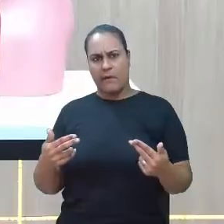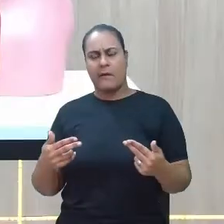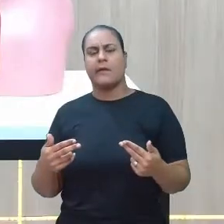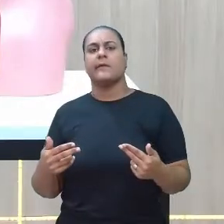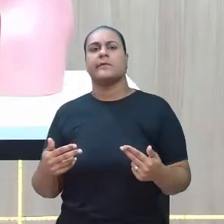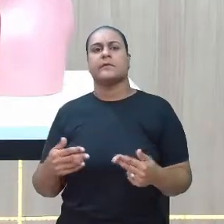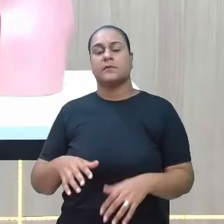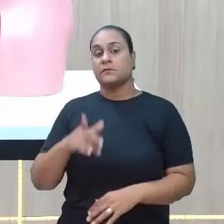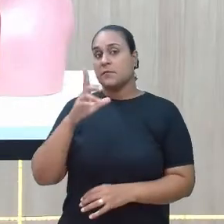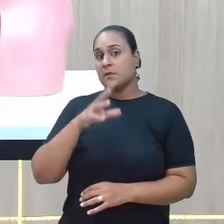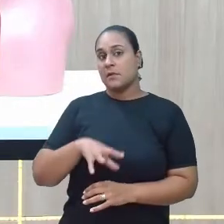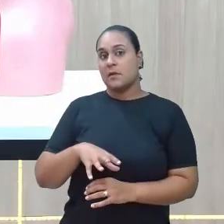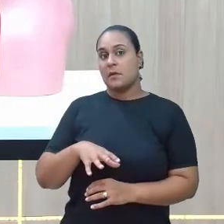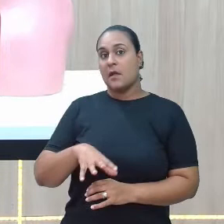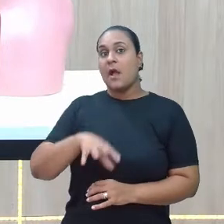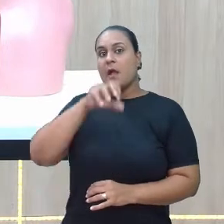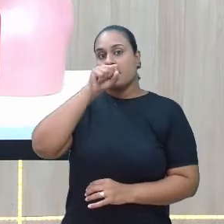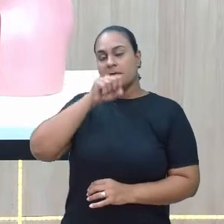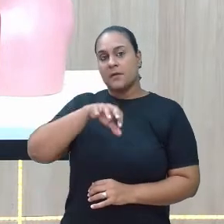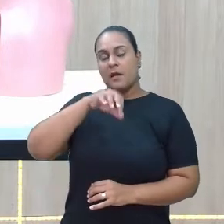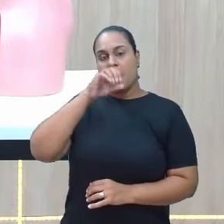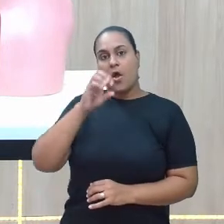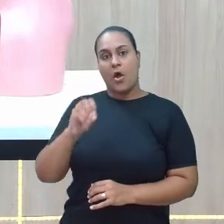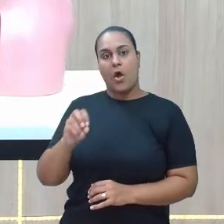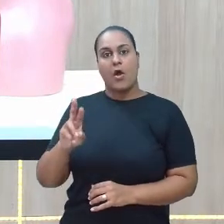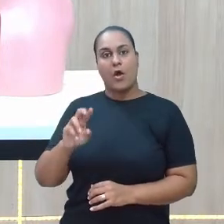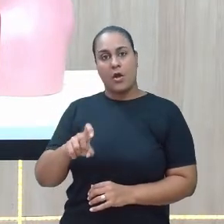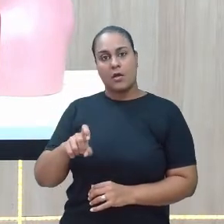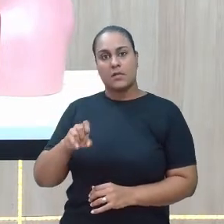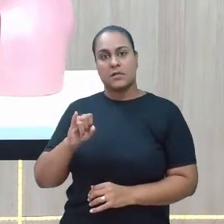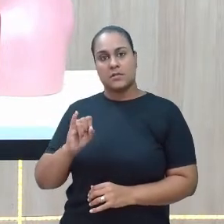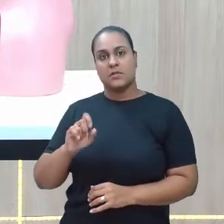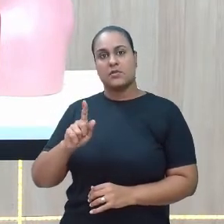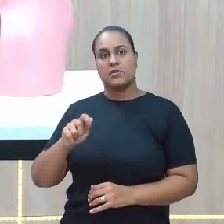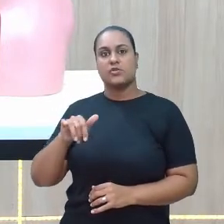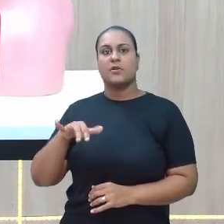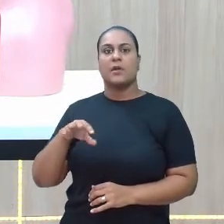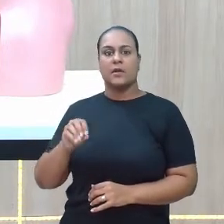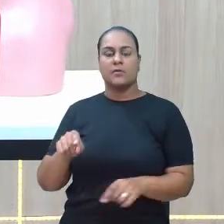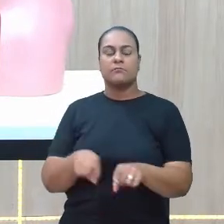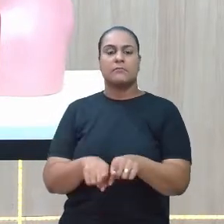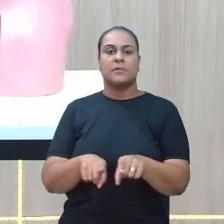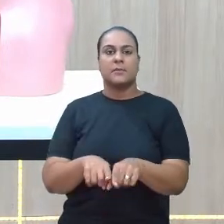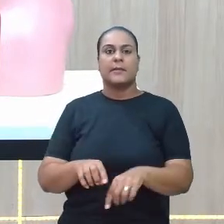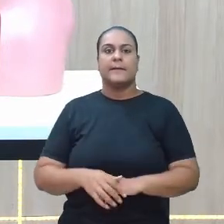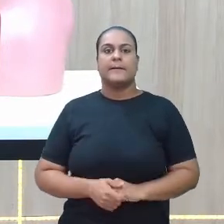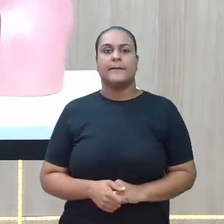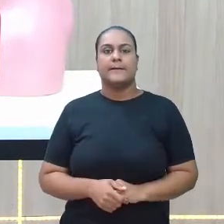como oxigênio para todas as partes do nosso corpo.